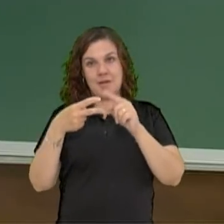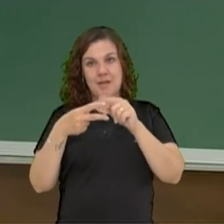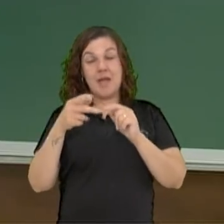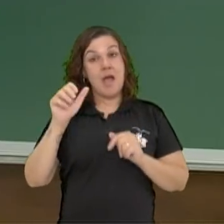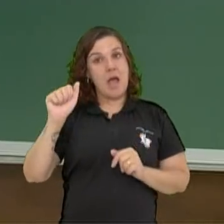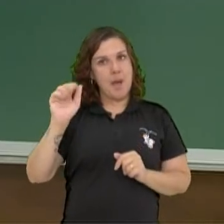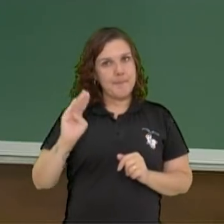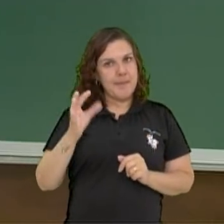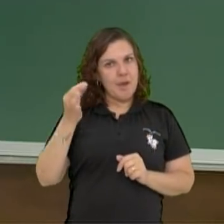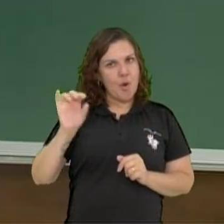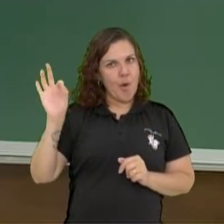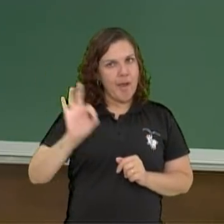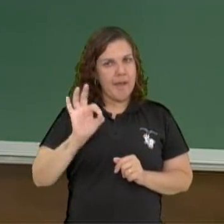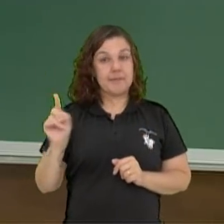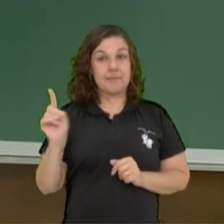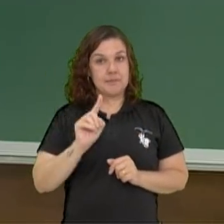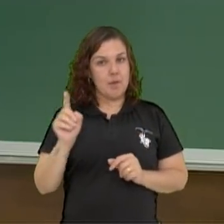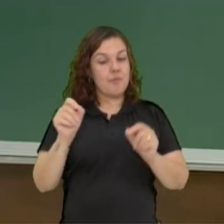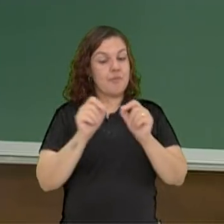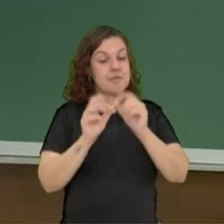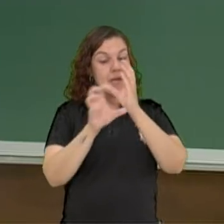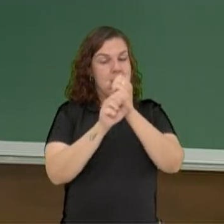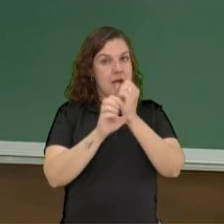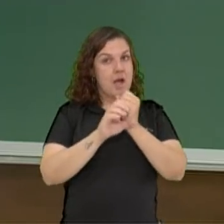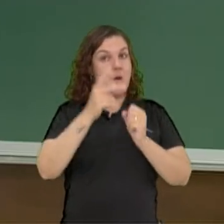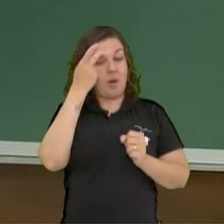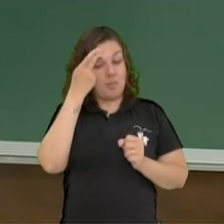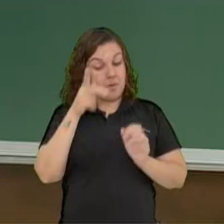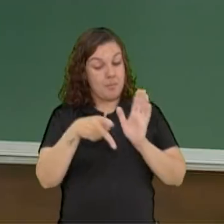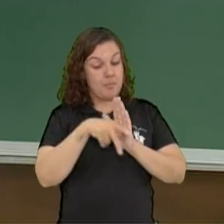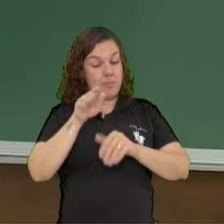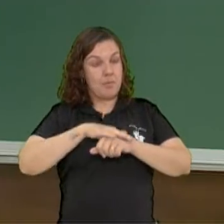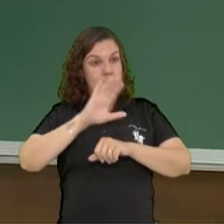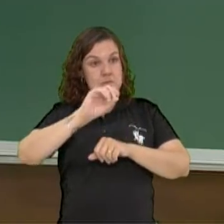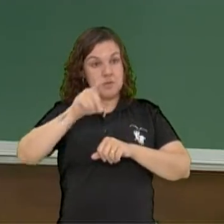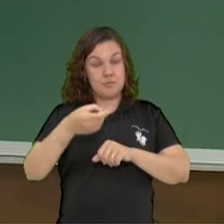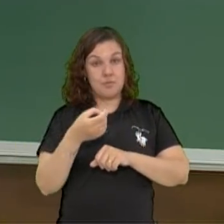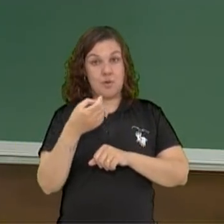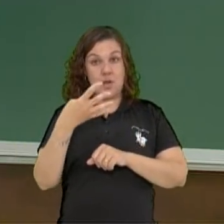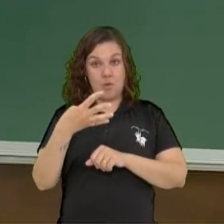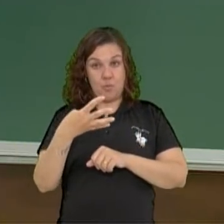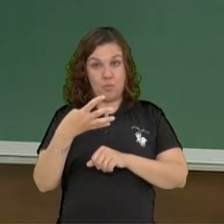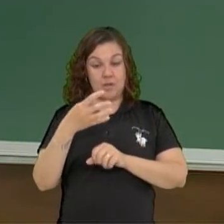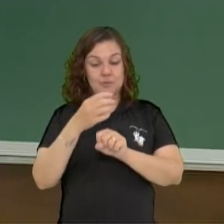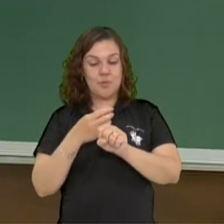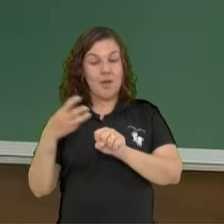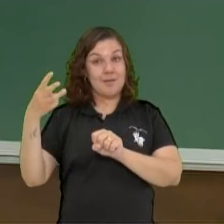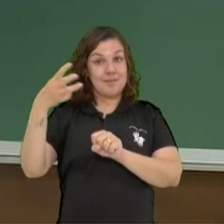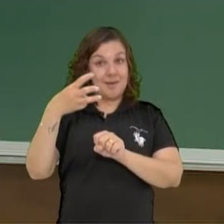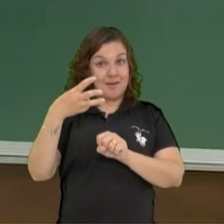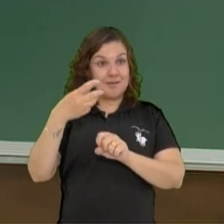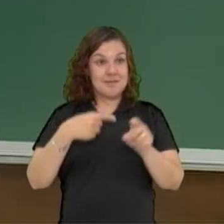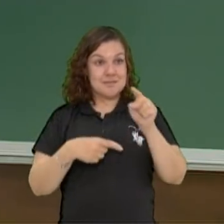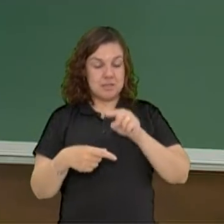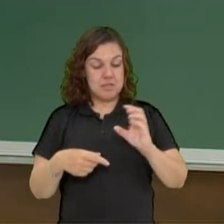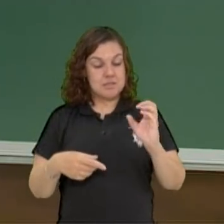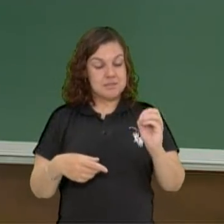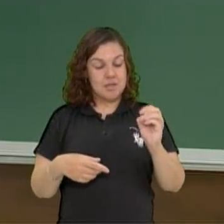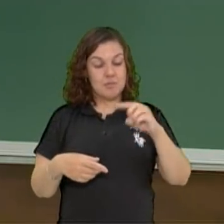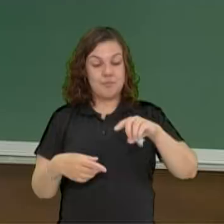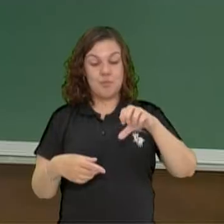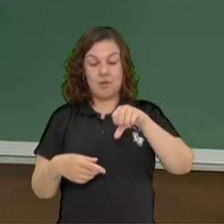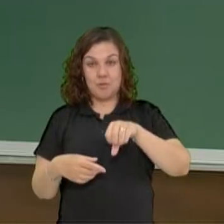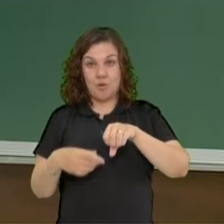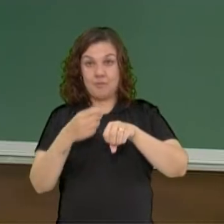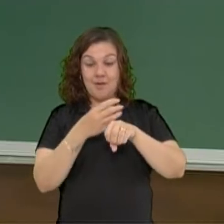uma resposta correta. É para calcular para 0,4 elevado ao cubo, que é elevado a 3. E 0,9 elevado ao